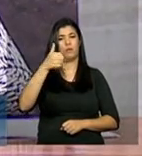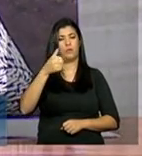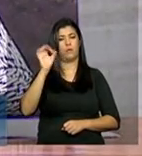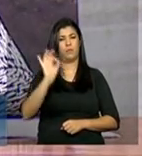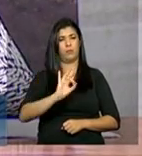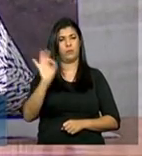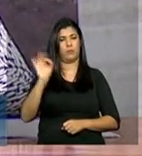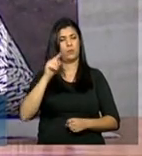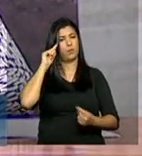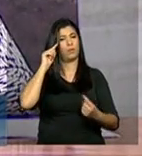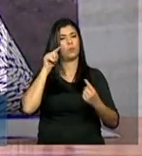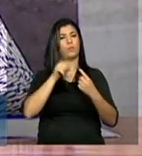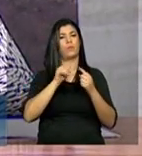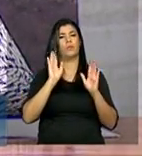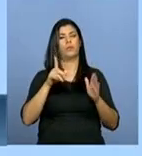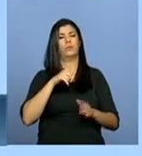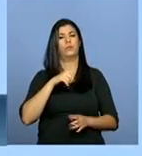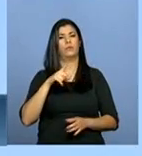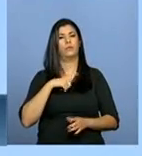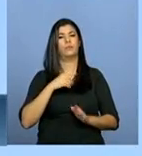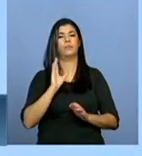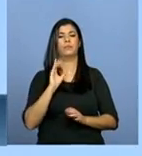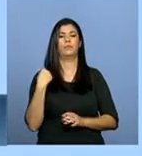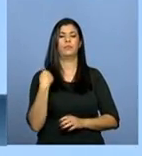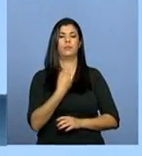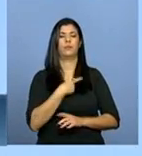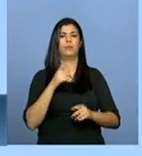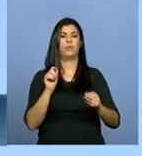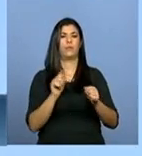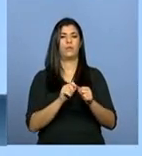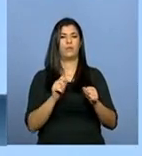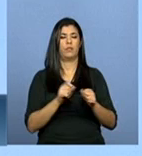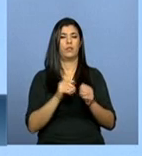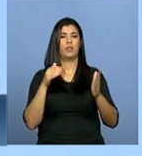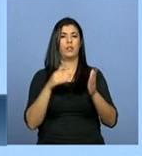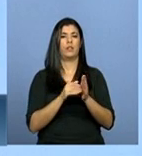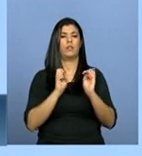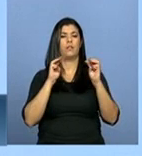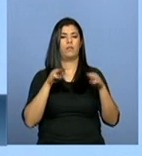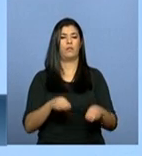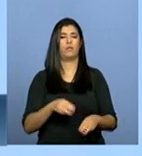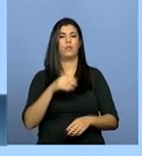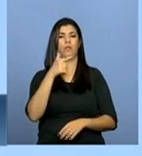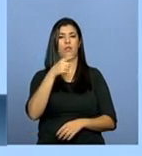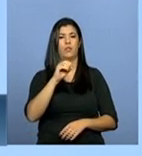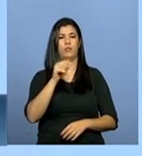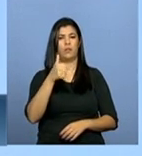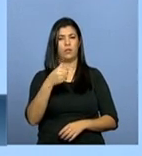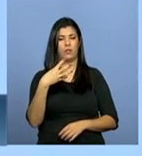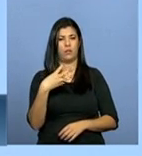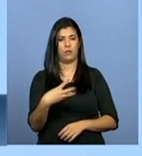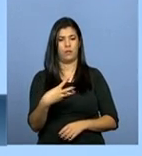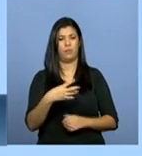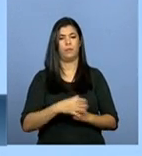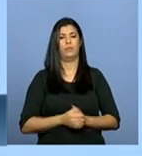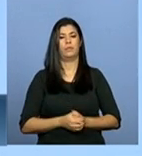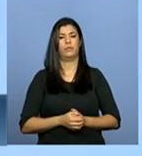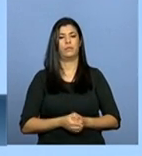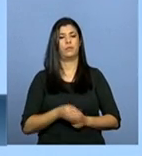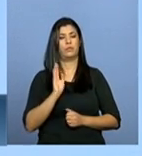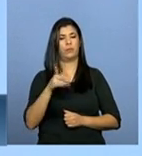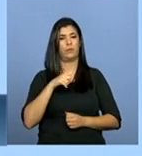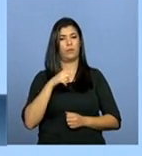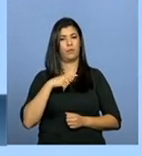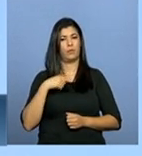91,3% do previsto a gente executar até o final agora de 2014. Nós já temos